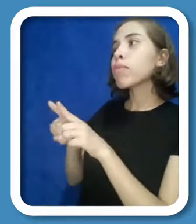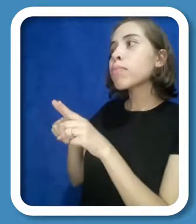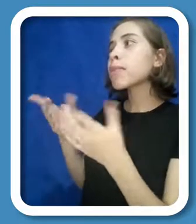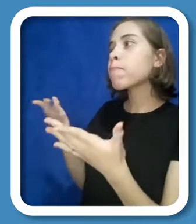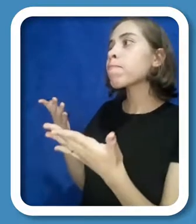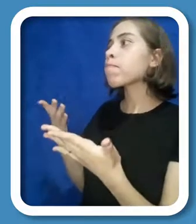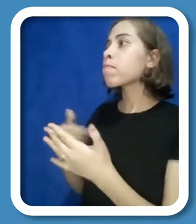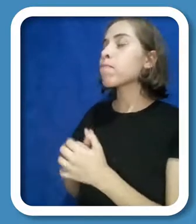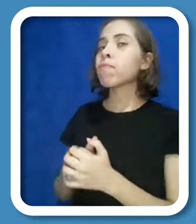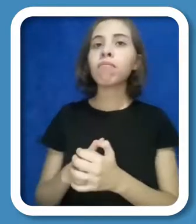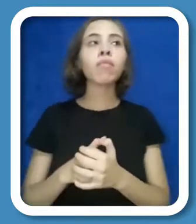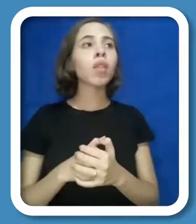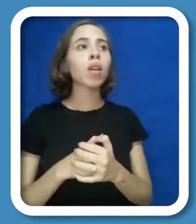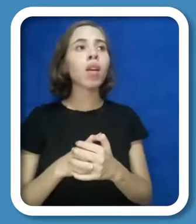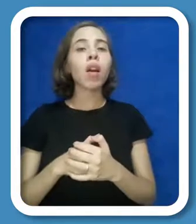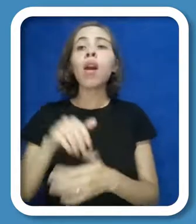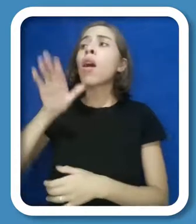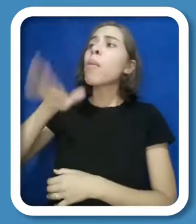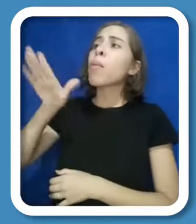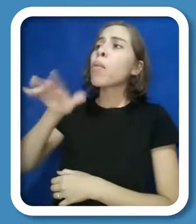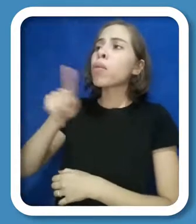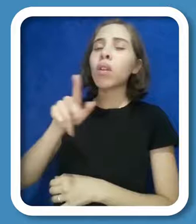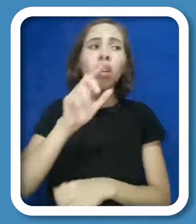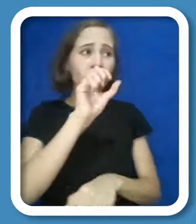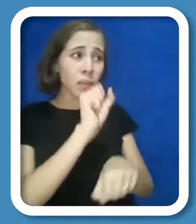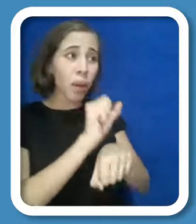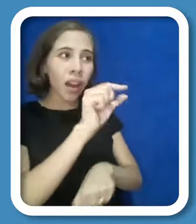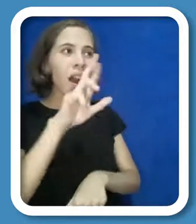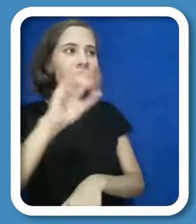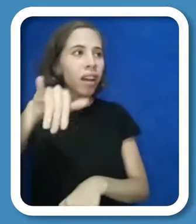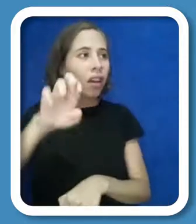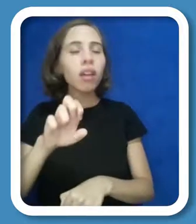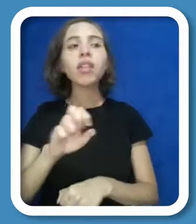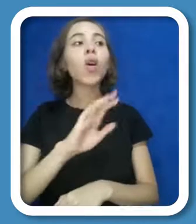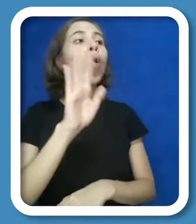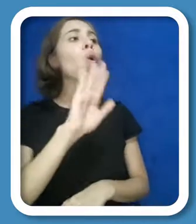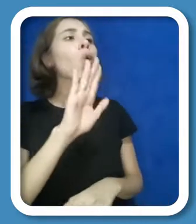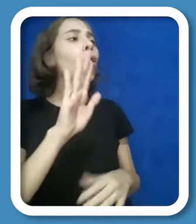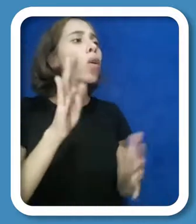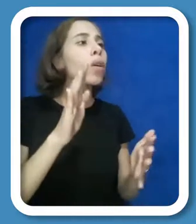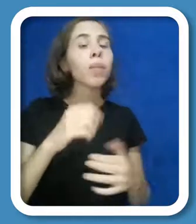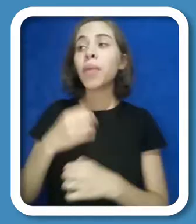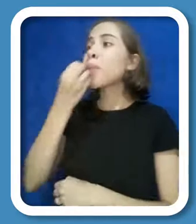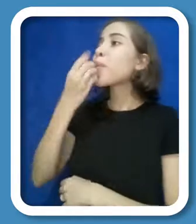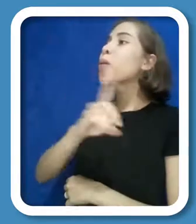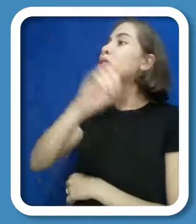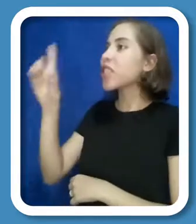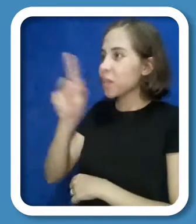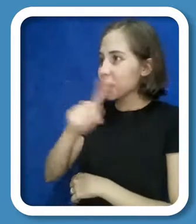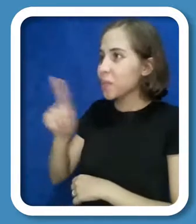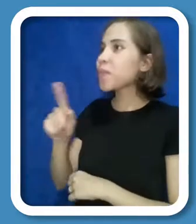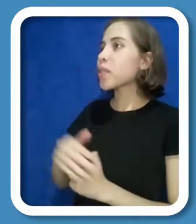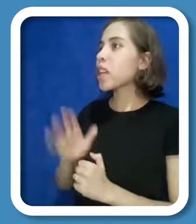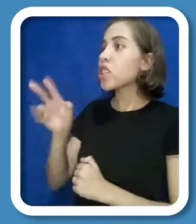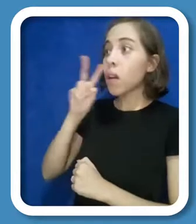Professora? Claro, Rayane, só um minutinho, tá? Tá. Oi, claro, quem? Bom dia, professora. Bom dia.